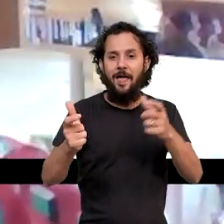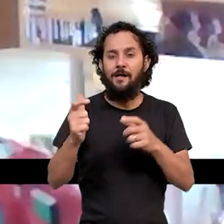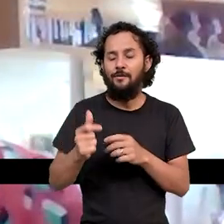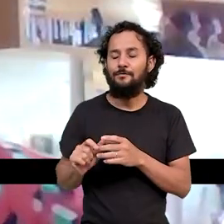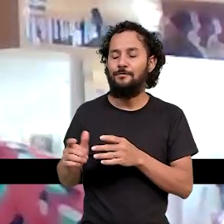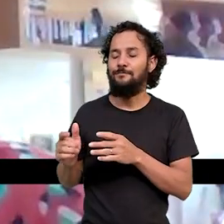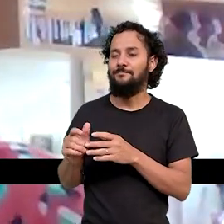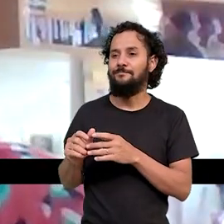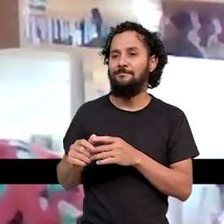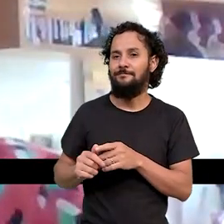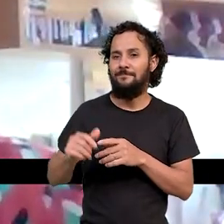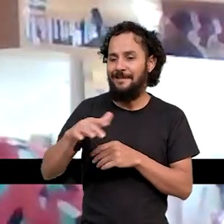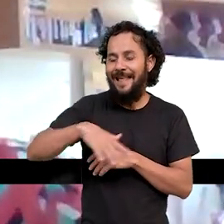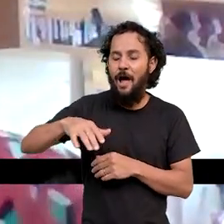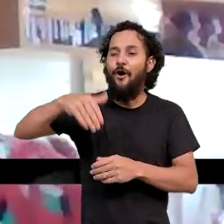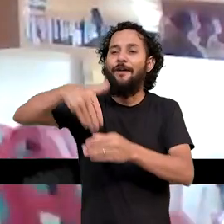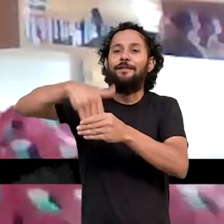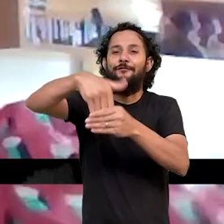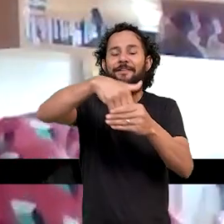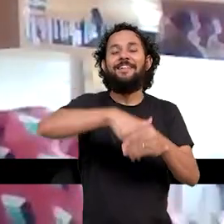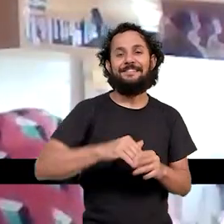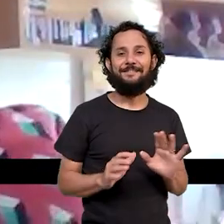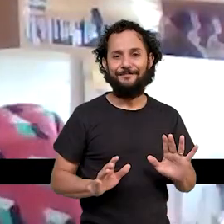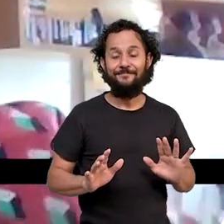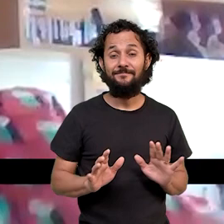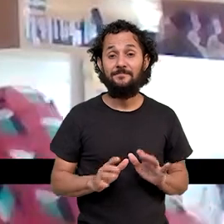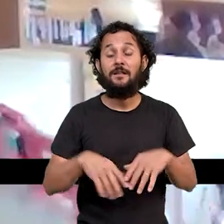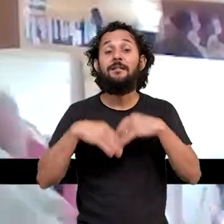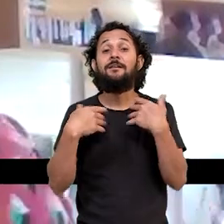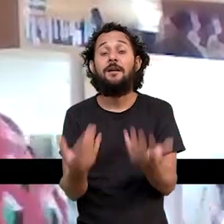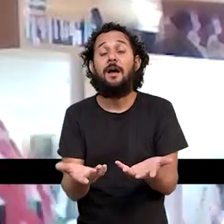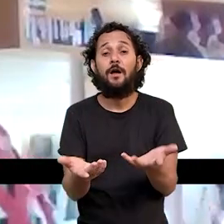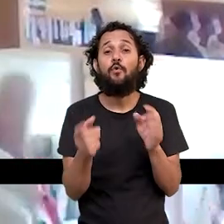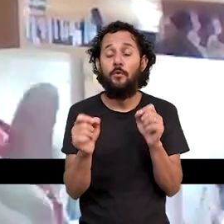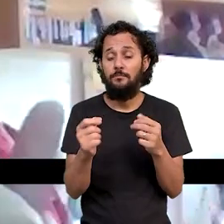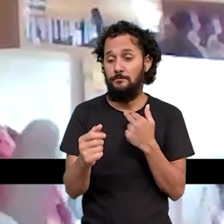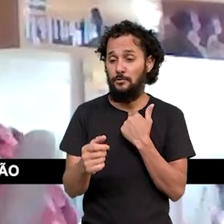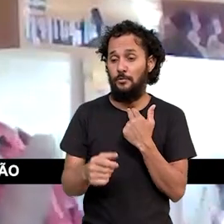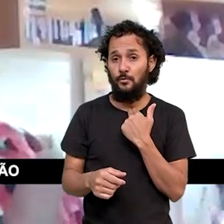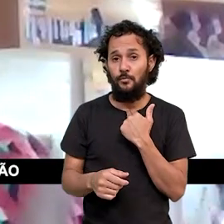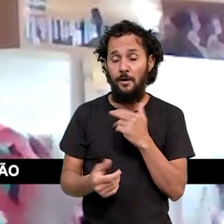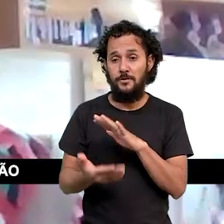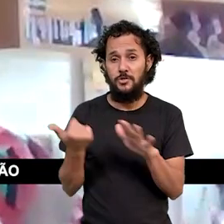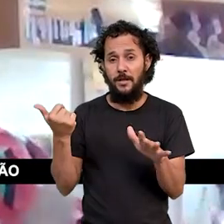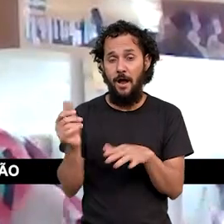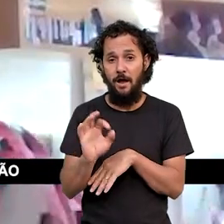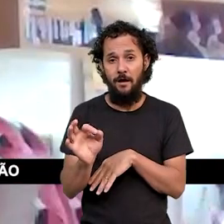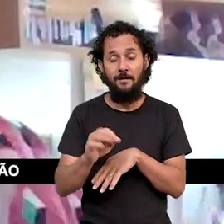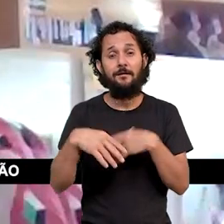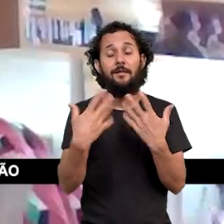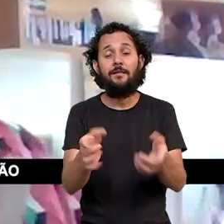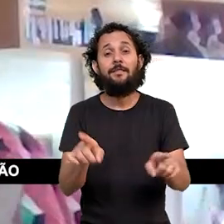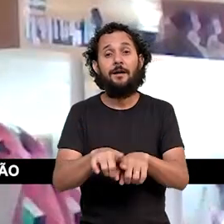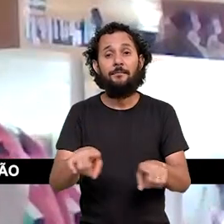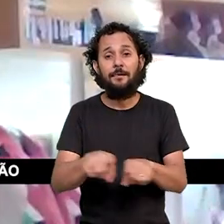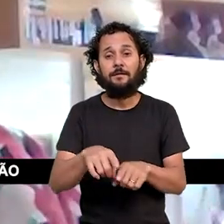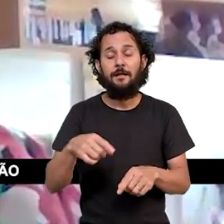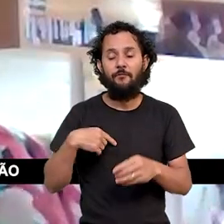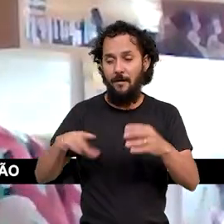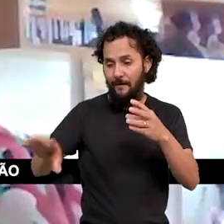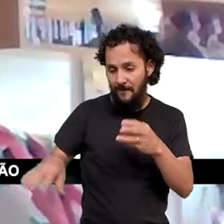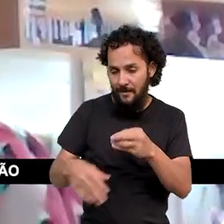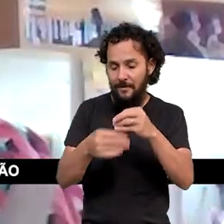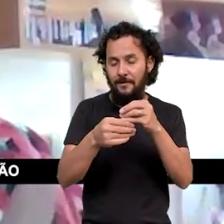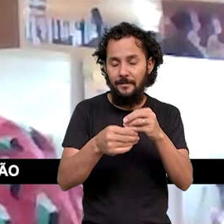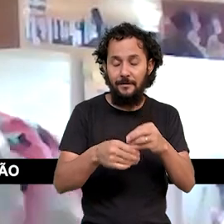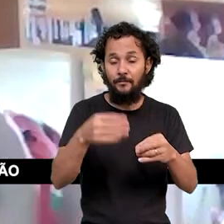seus contextos eleitorais, né? E com isso não poderia se tirar. Depois nós tivemos uma emenda,